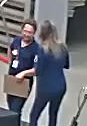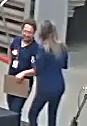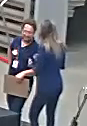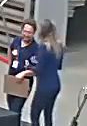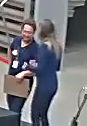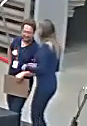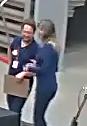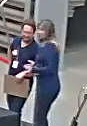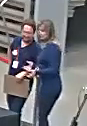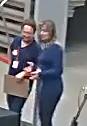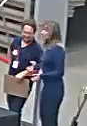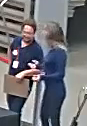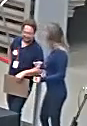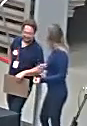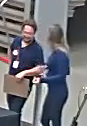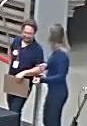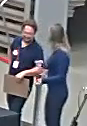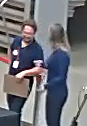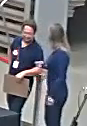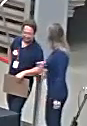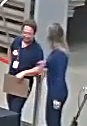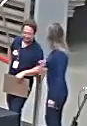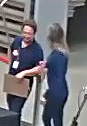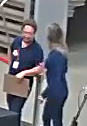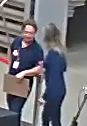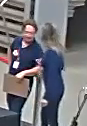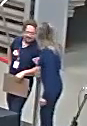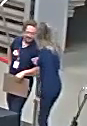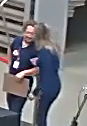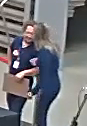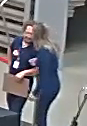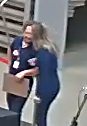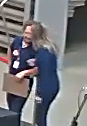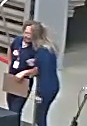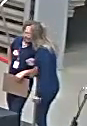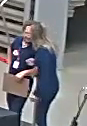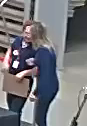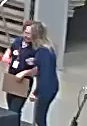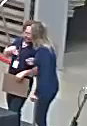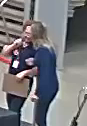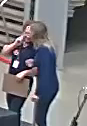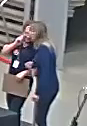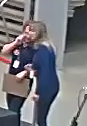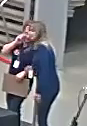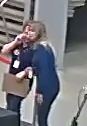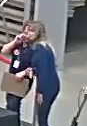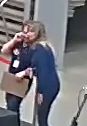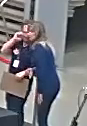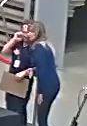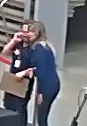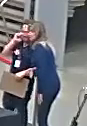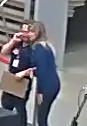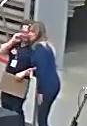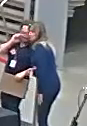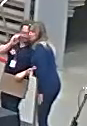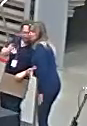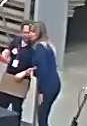ID para concluir Bel para concluir é isso quero agradecer Denise e Won essa equipe